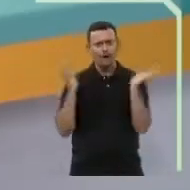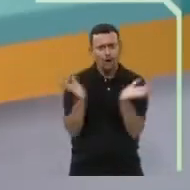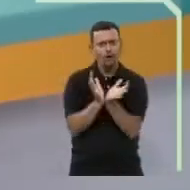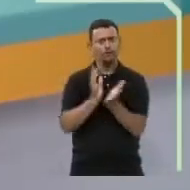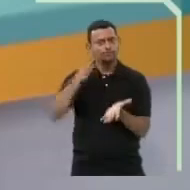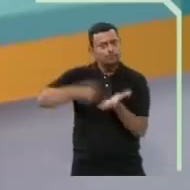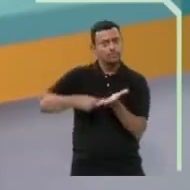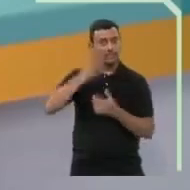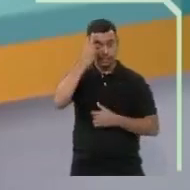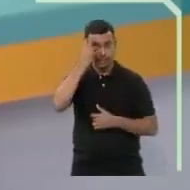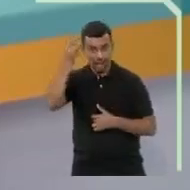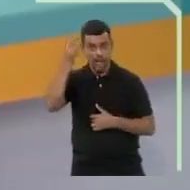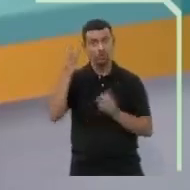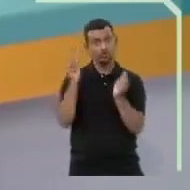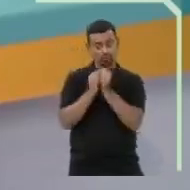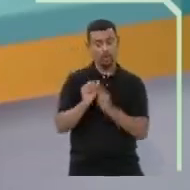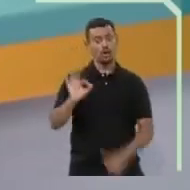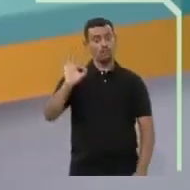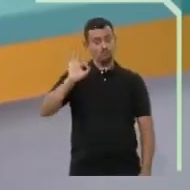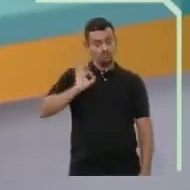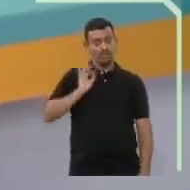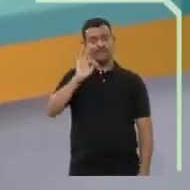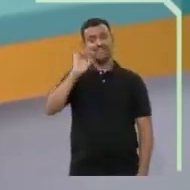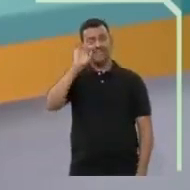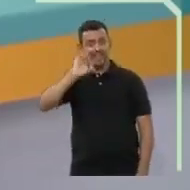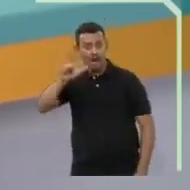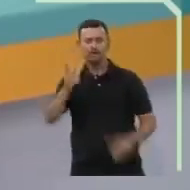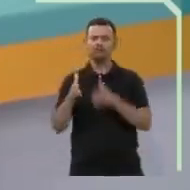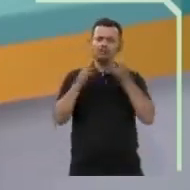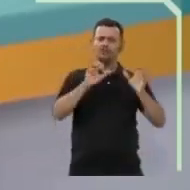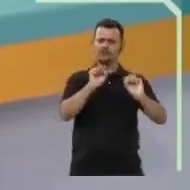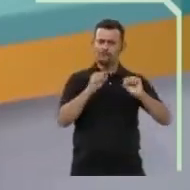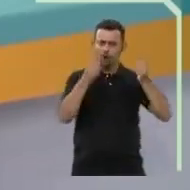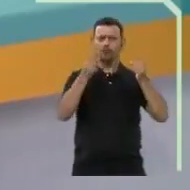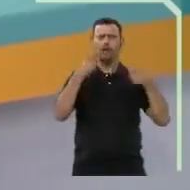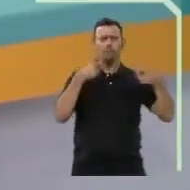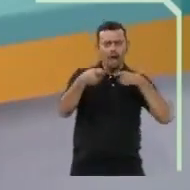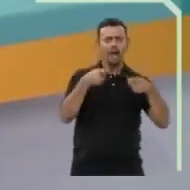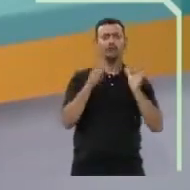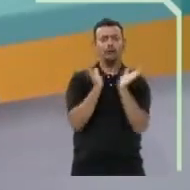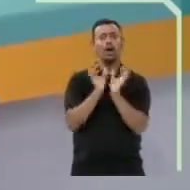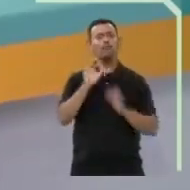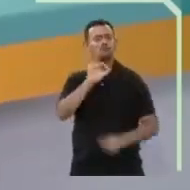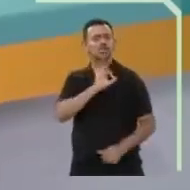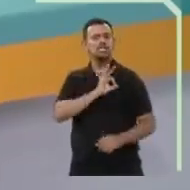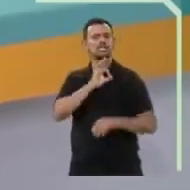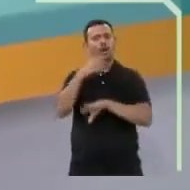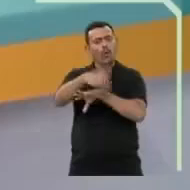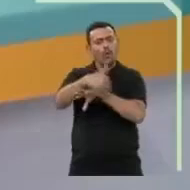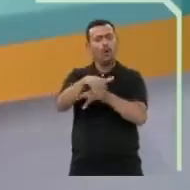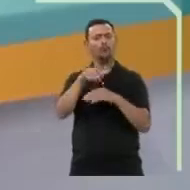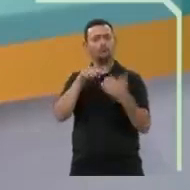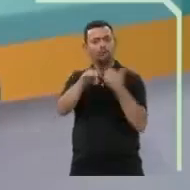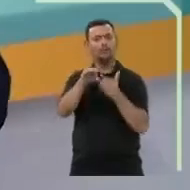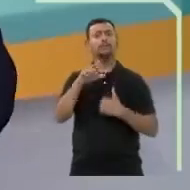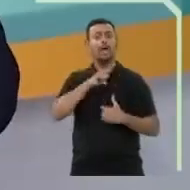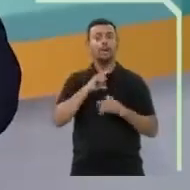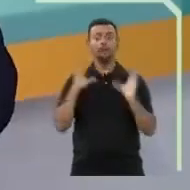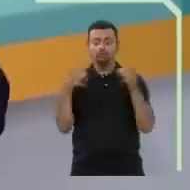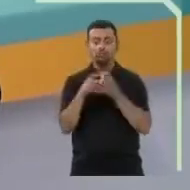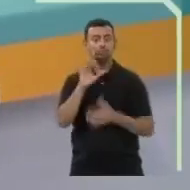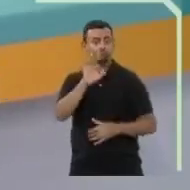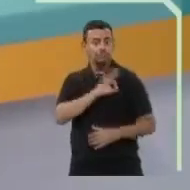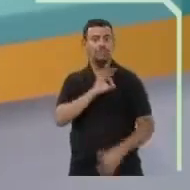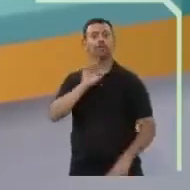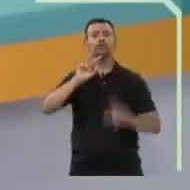a inteligência da Polícia Federal, das Forças Armadas, da ABIN, da Polícia Rodoviária Federal e dos estados. Vamos ter